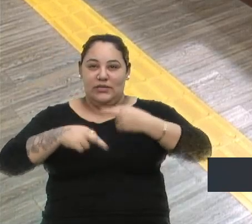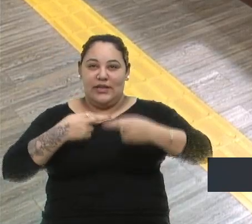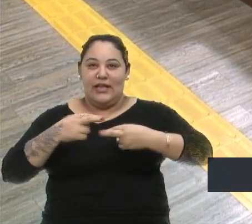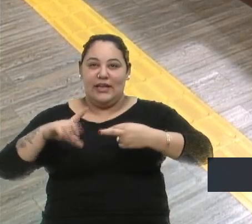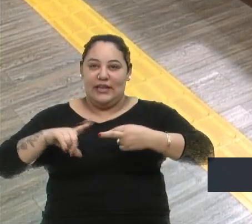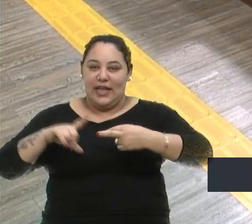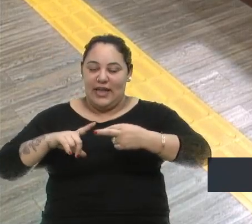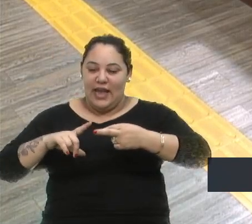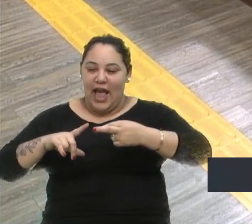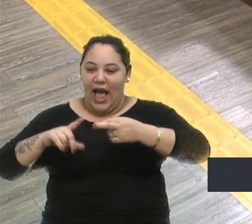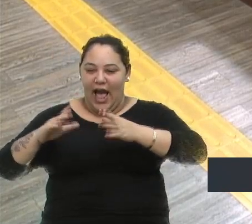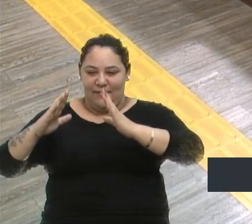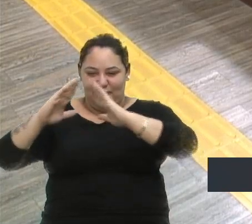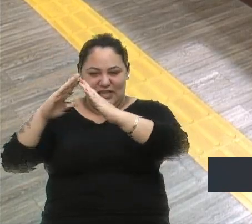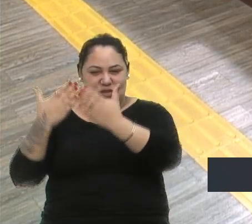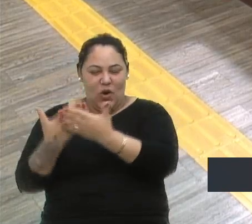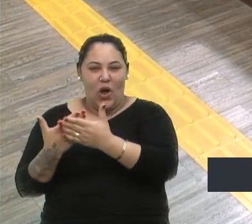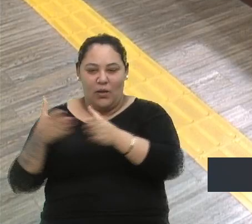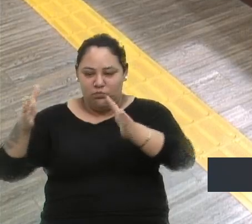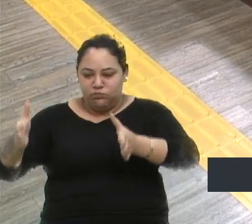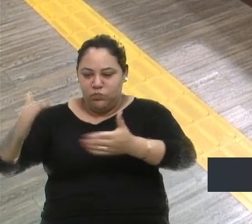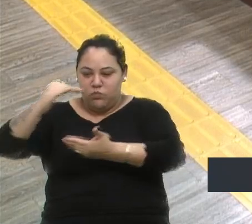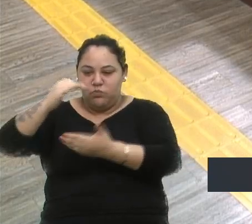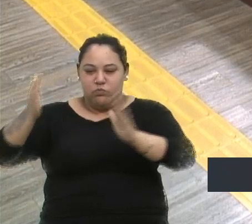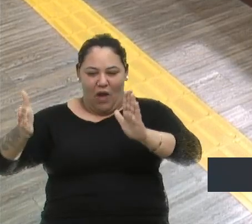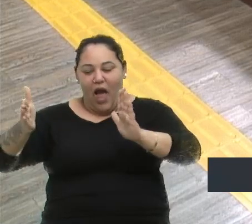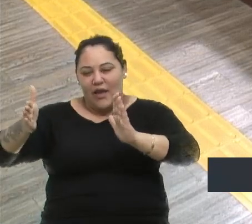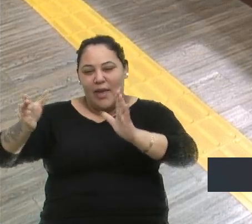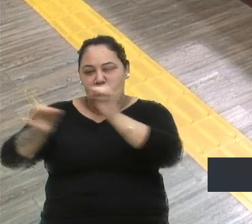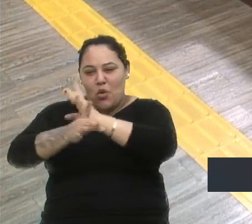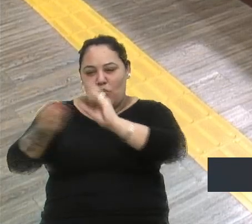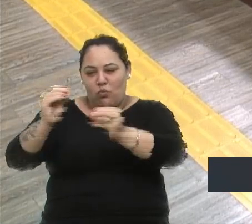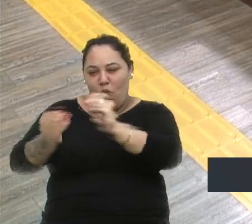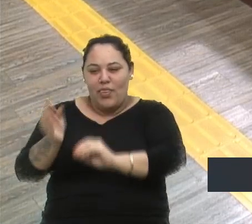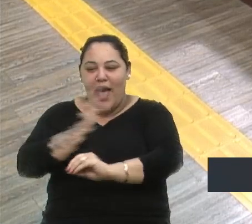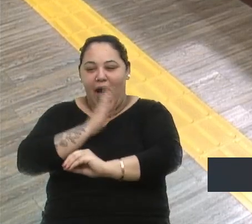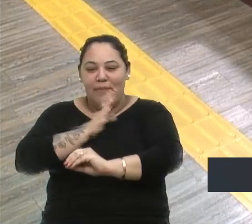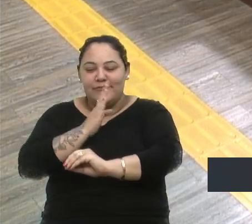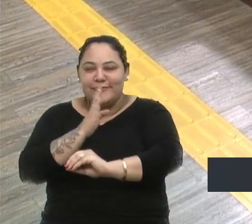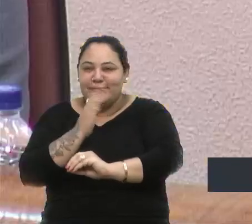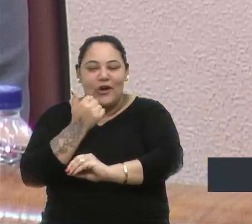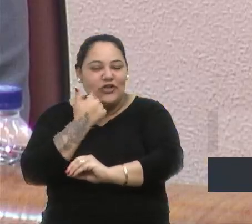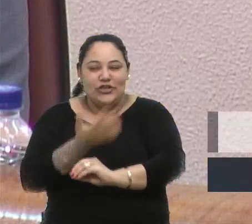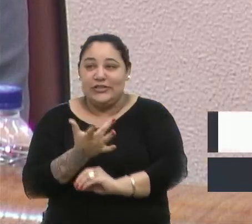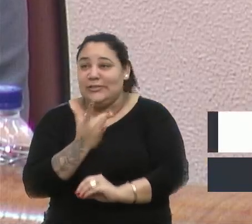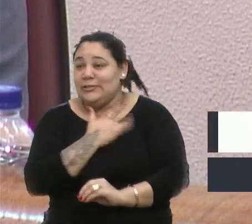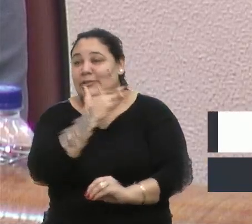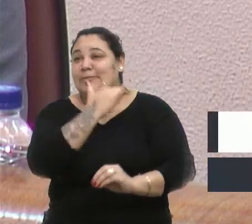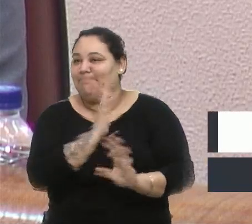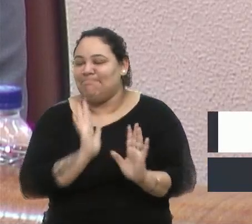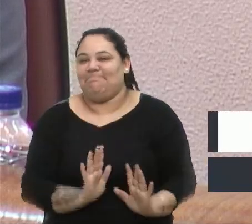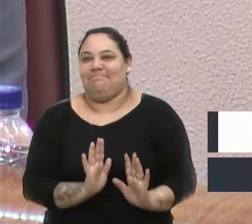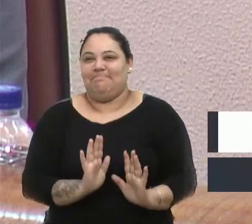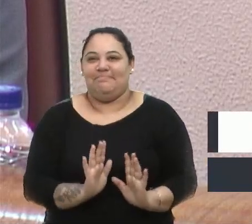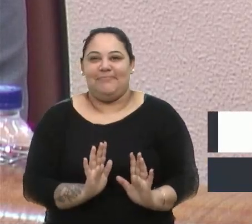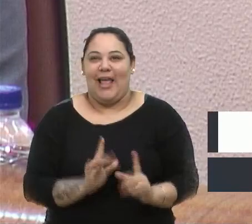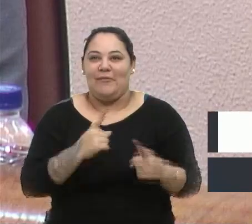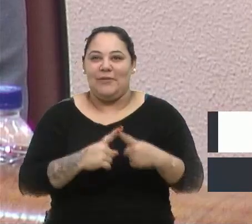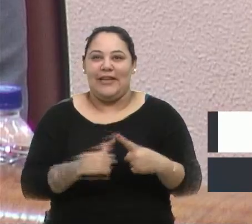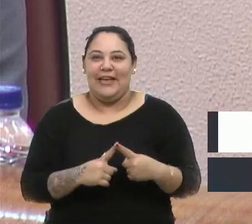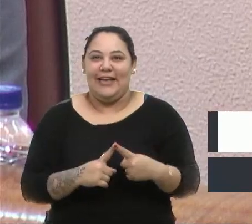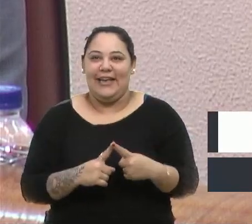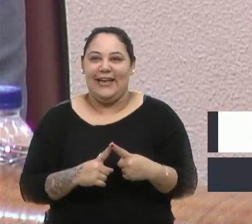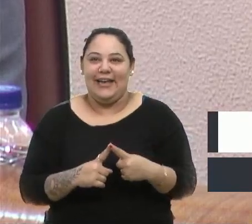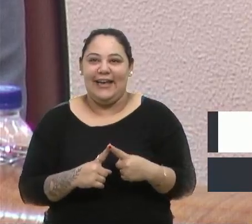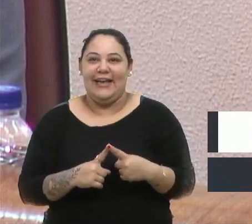os pré-moldados aí, que a gente sabe que a gente teve em Florianópolis, não adianta, me toca, parece que a faca